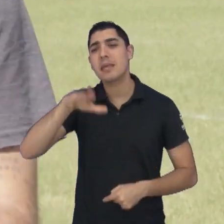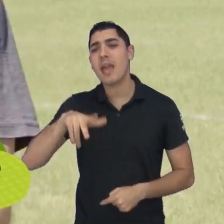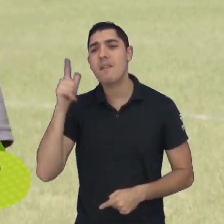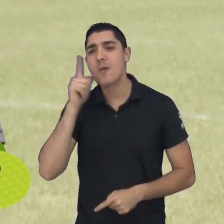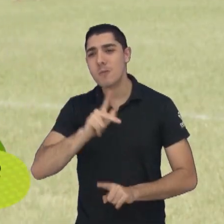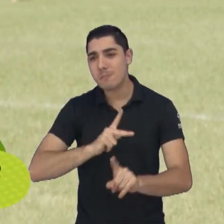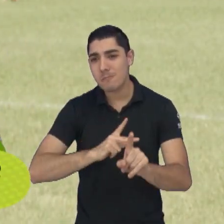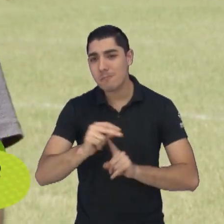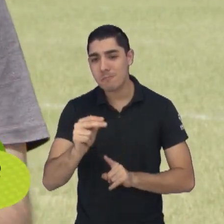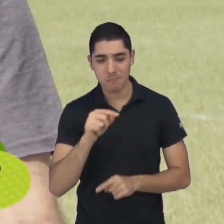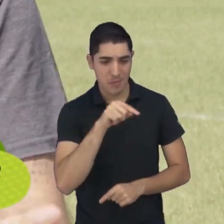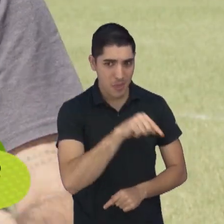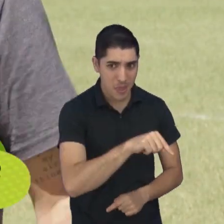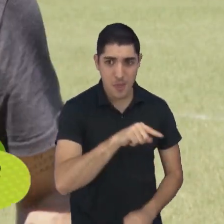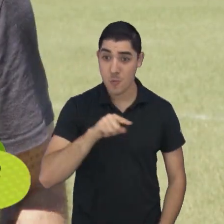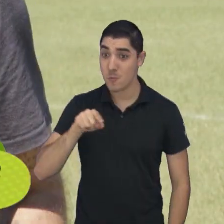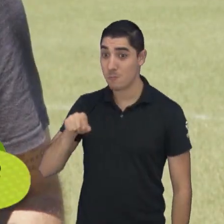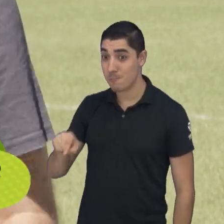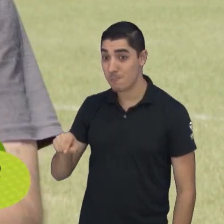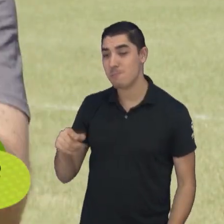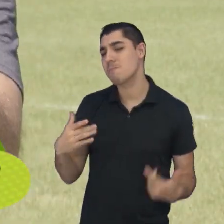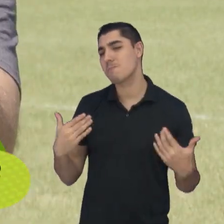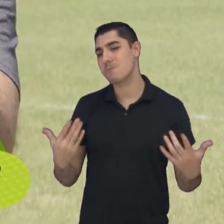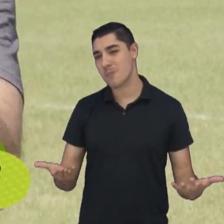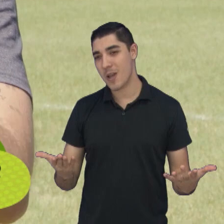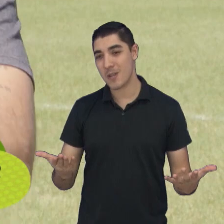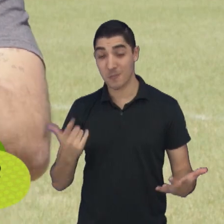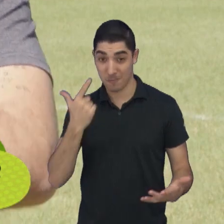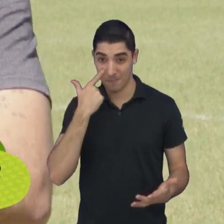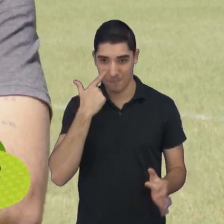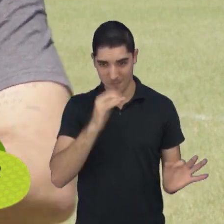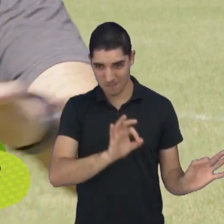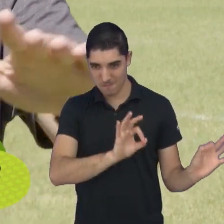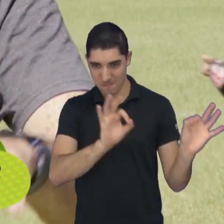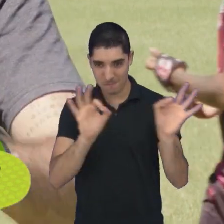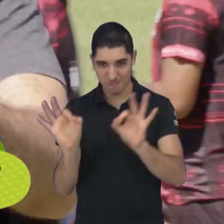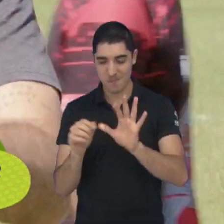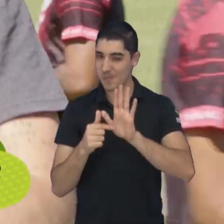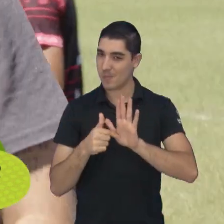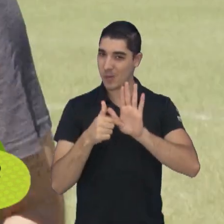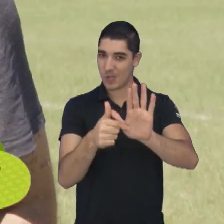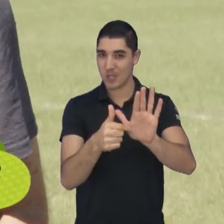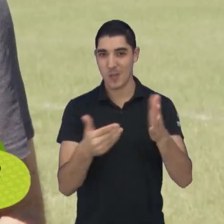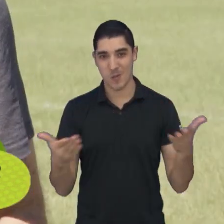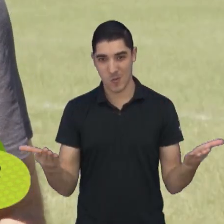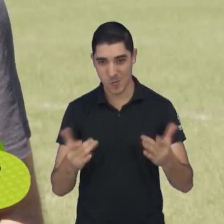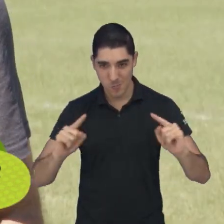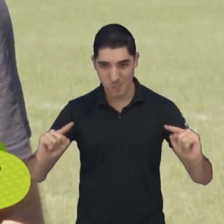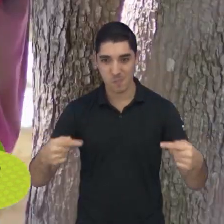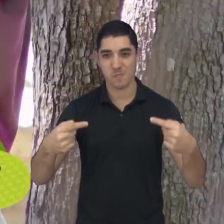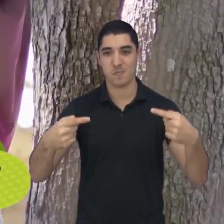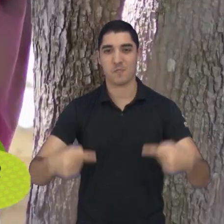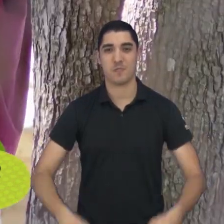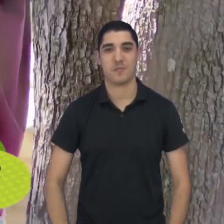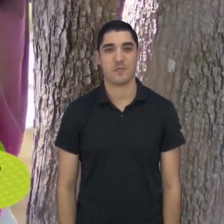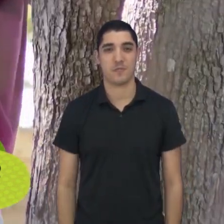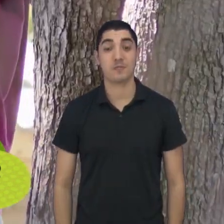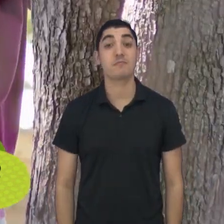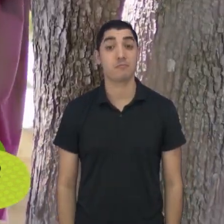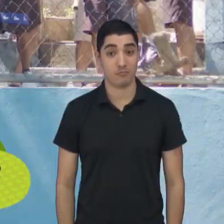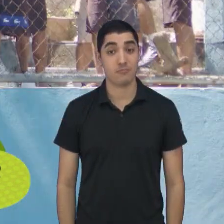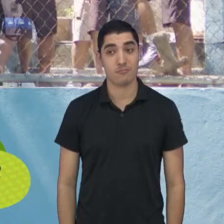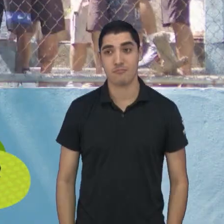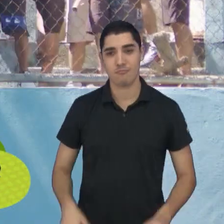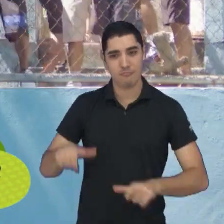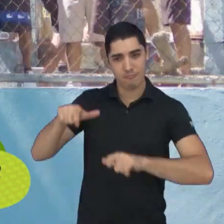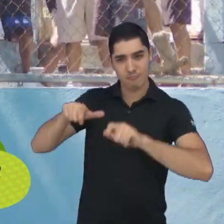melhor? Bandeirante ou o Santa Cruz? Fique ligado, a gente vai mostrar tudo dessa grande decisão. E nas